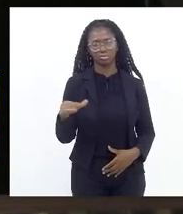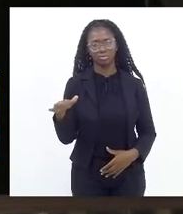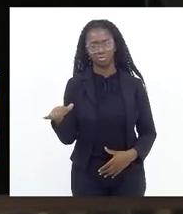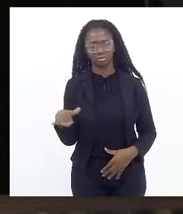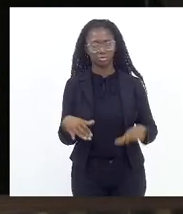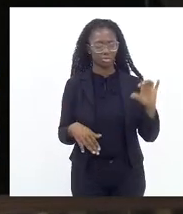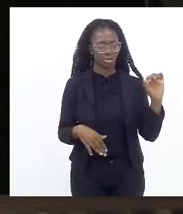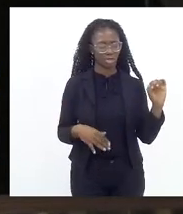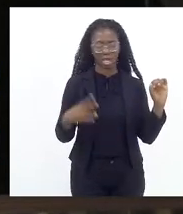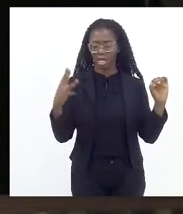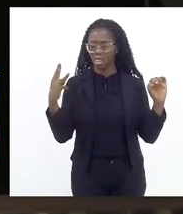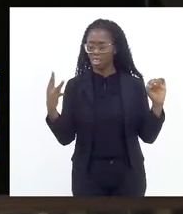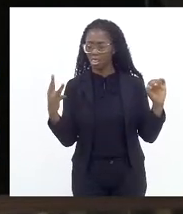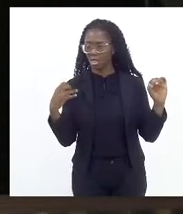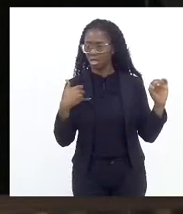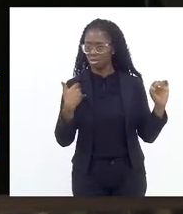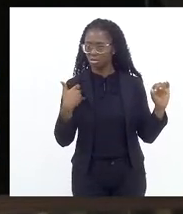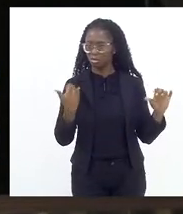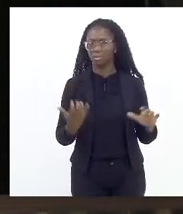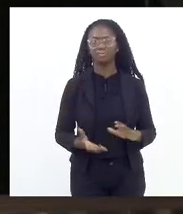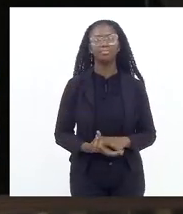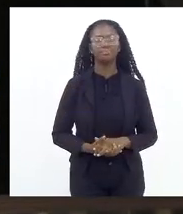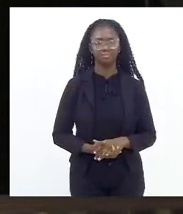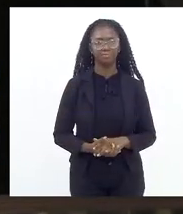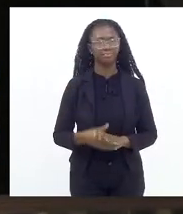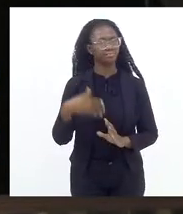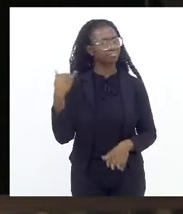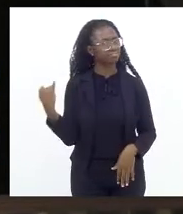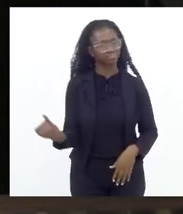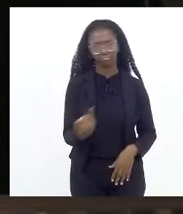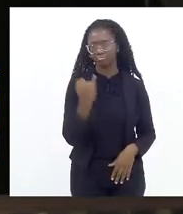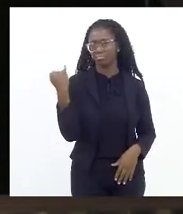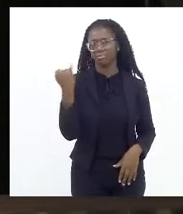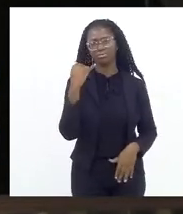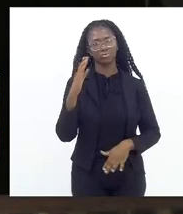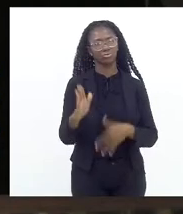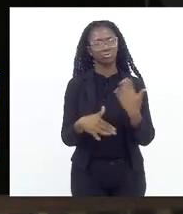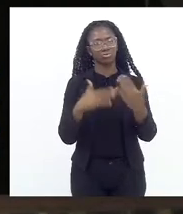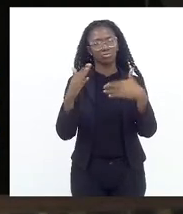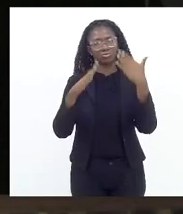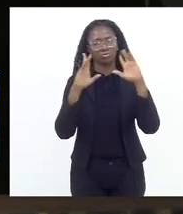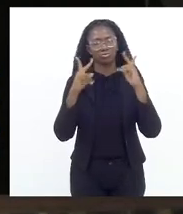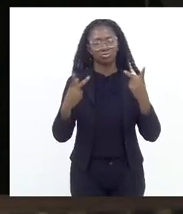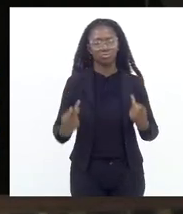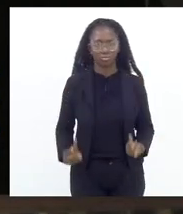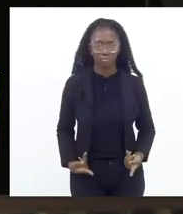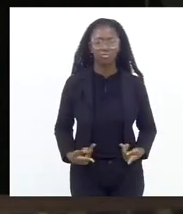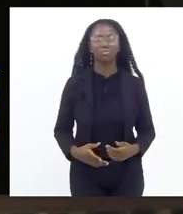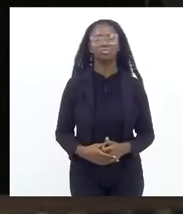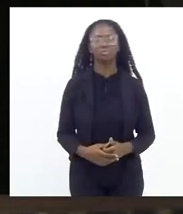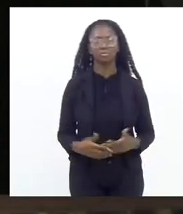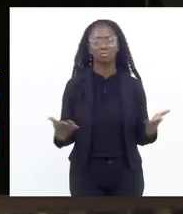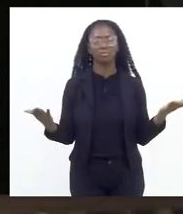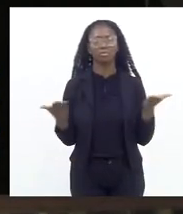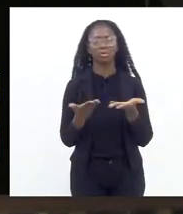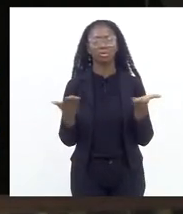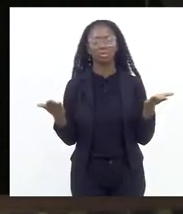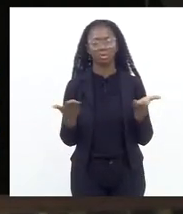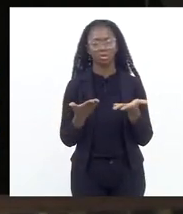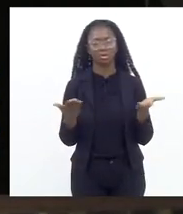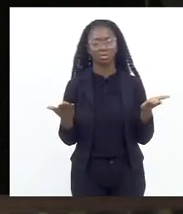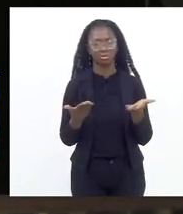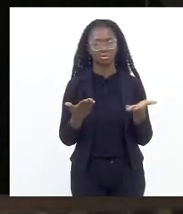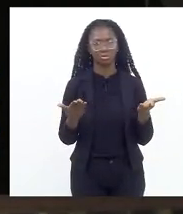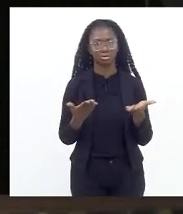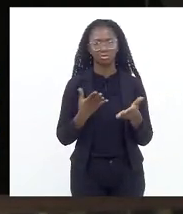dos 0 aos 3 anos de idade, é fundamental no desenvolvimento do ser humano. E hoje nós